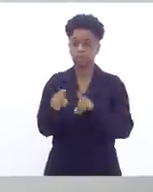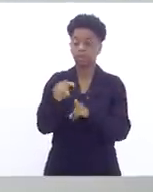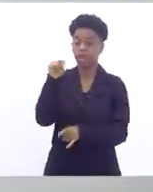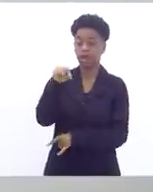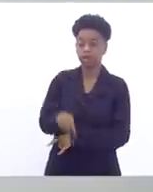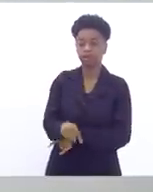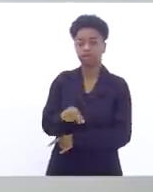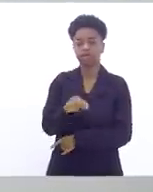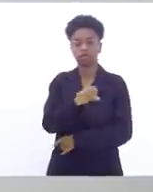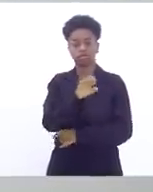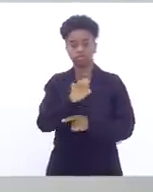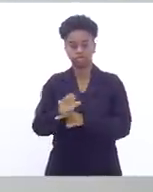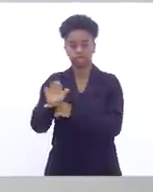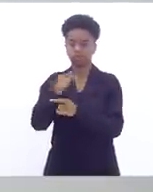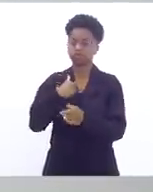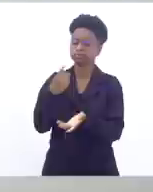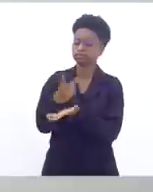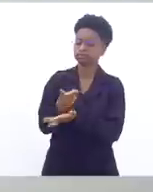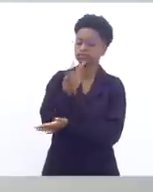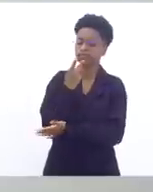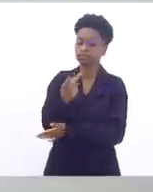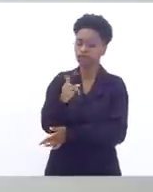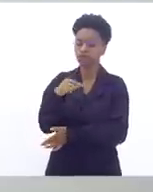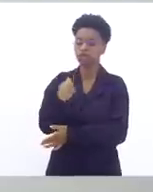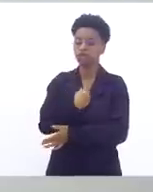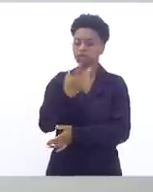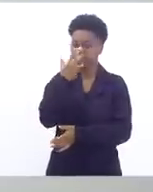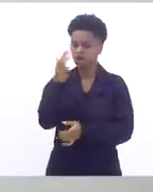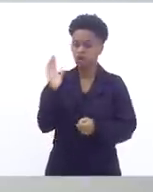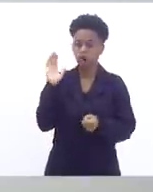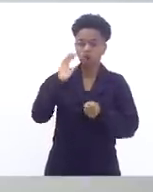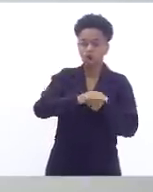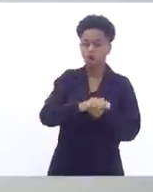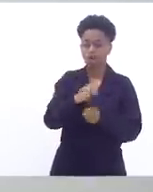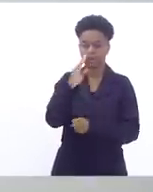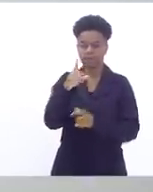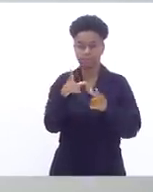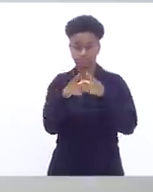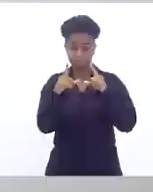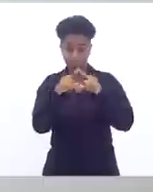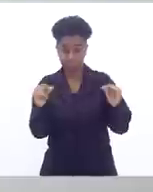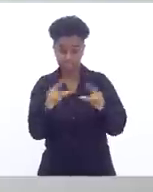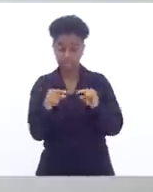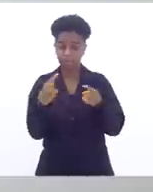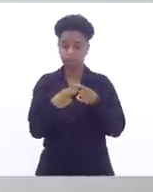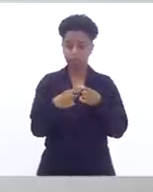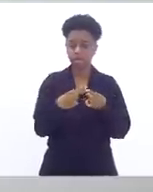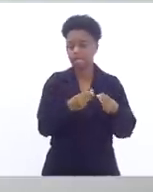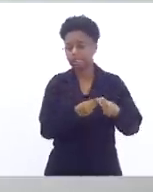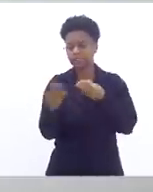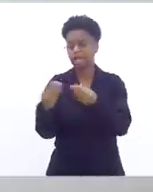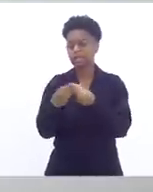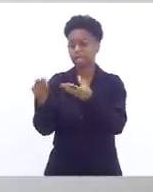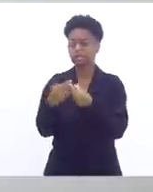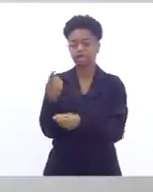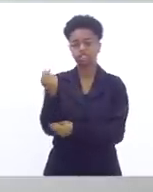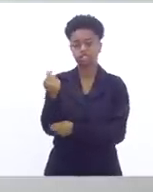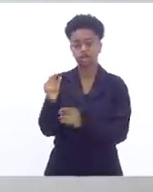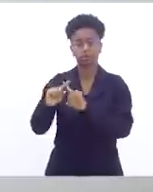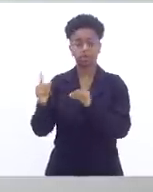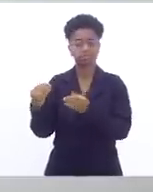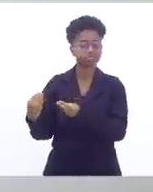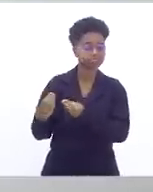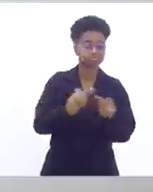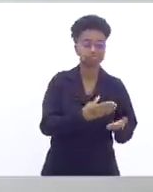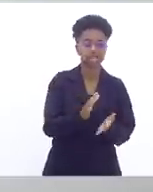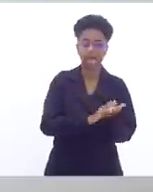bato aqui na tecla nós somos colônia de Brasília andamos muito dinheiro e pouco vem para cá e eles na querem mandar no nosso